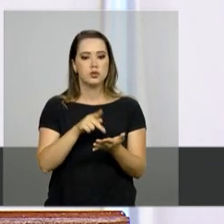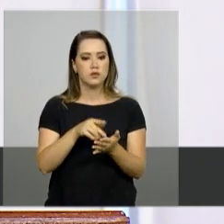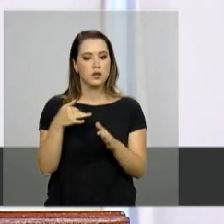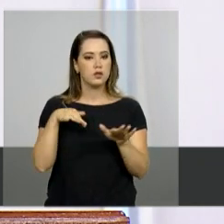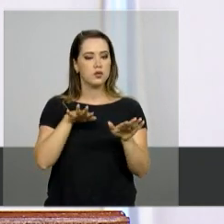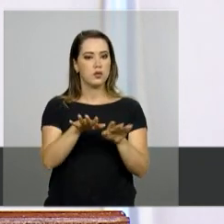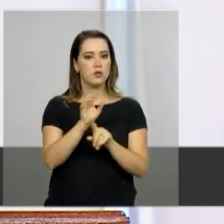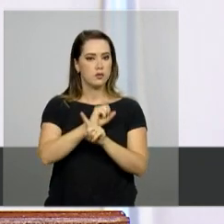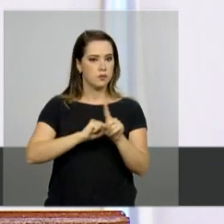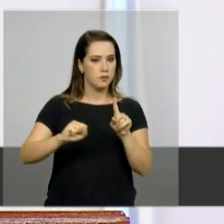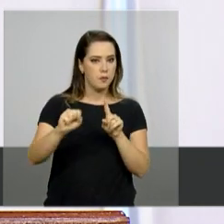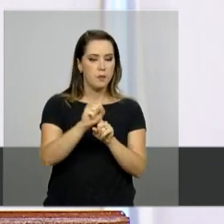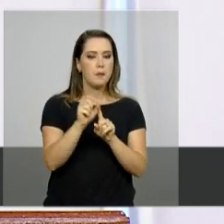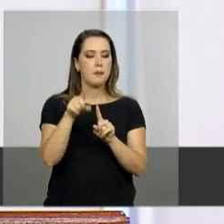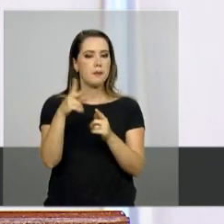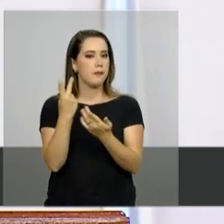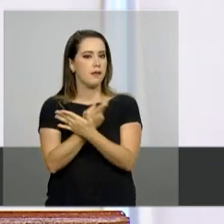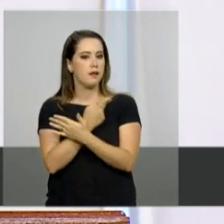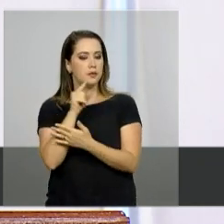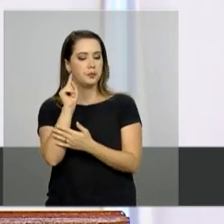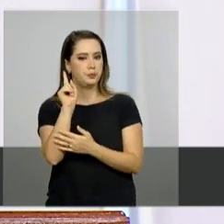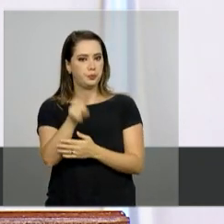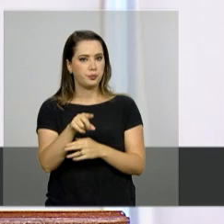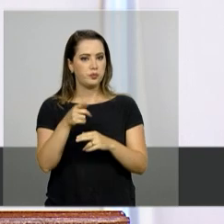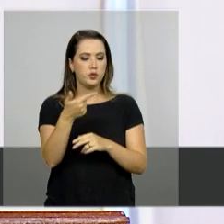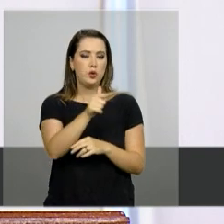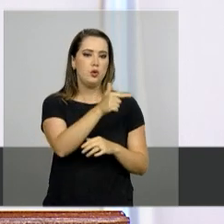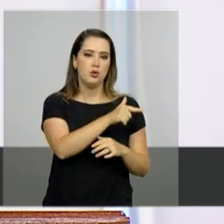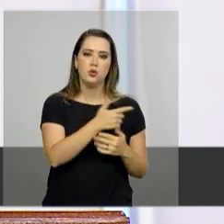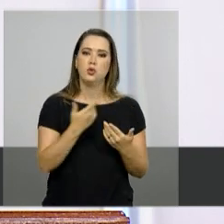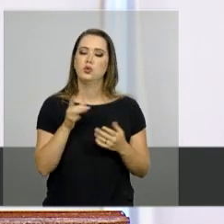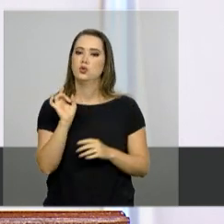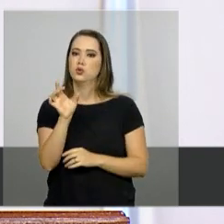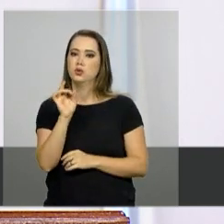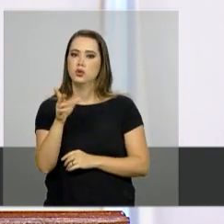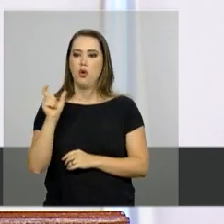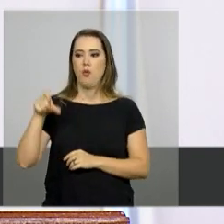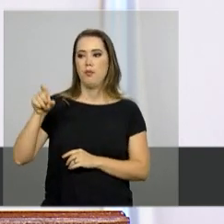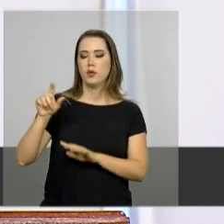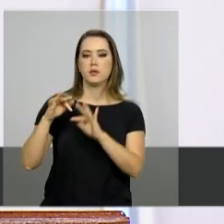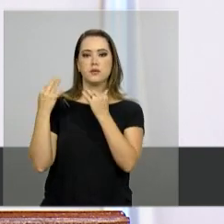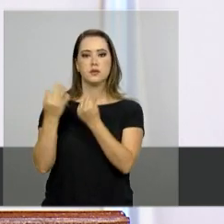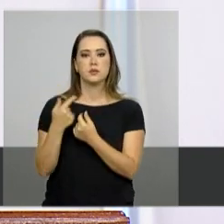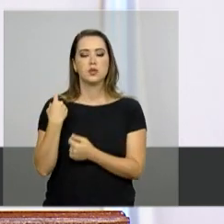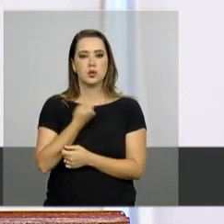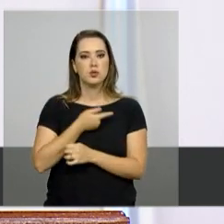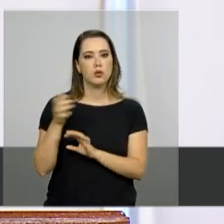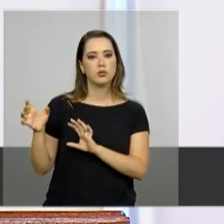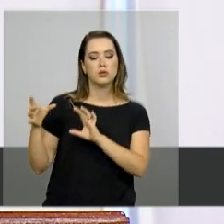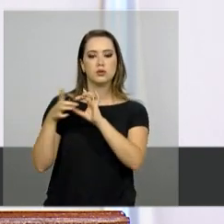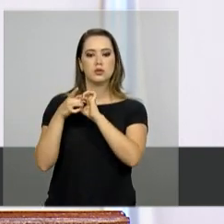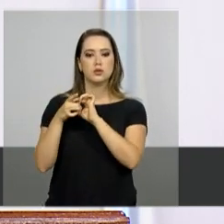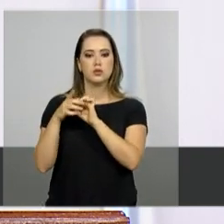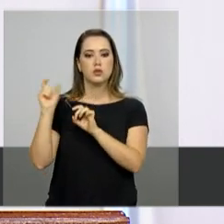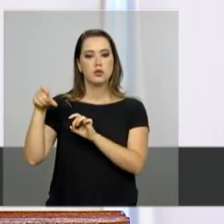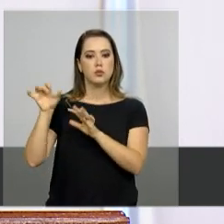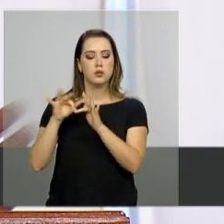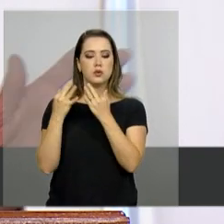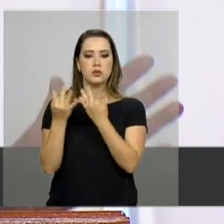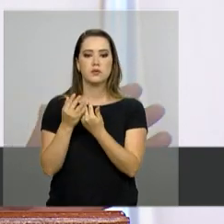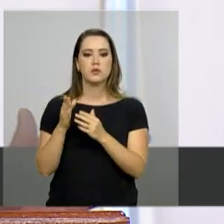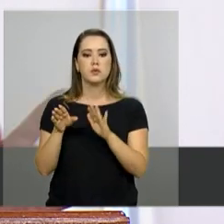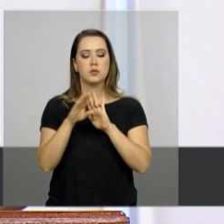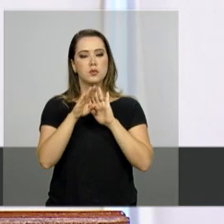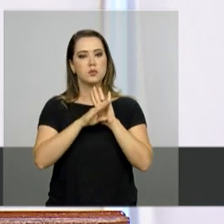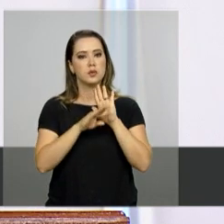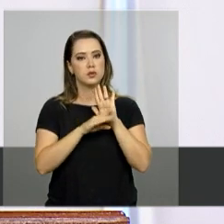social se dá é por outros meios que não apenas o bolsa família nós conectamos ao bolsa família um